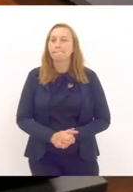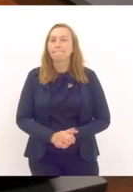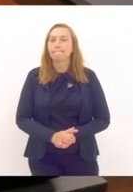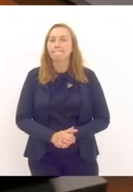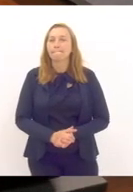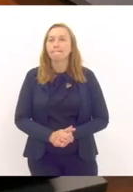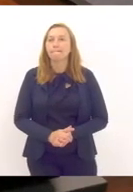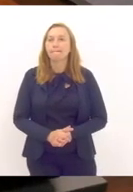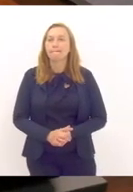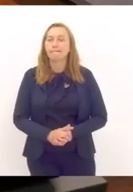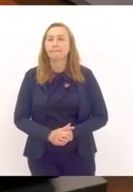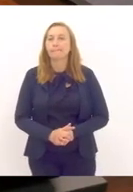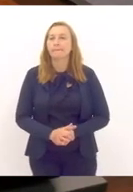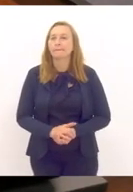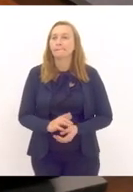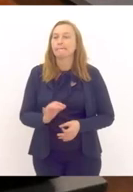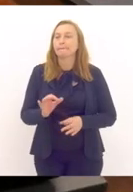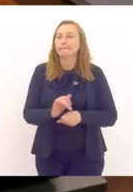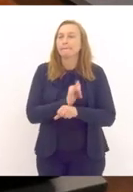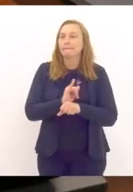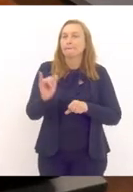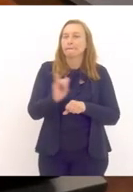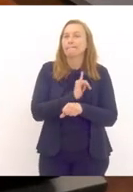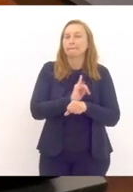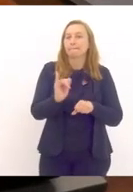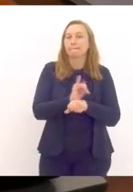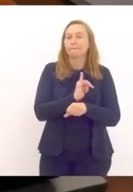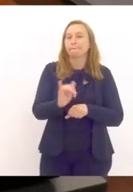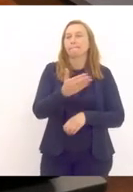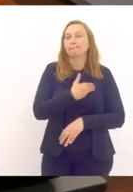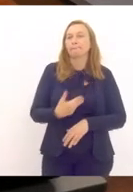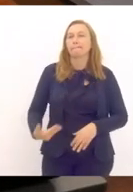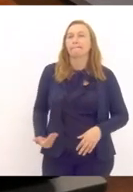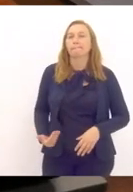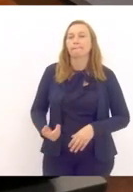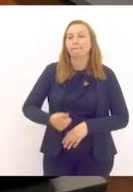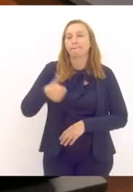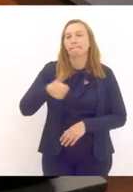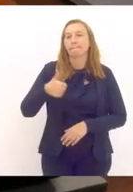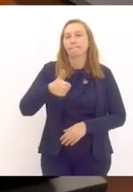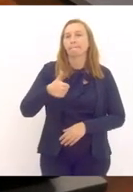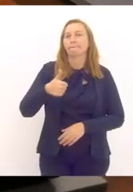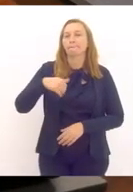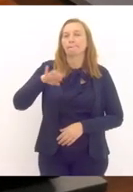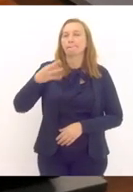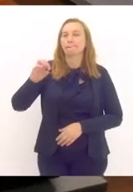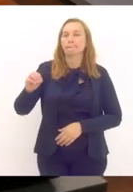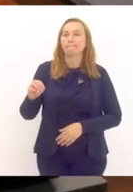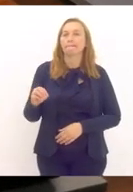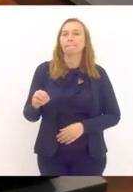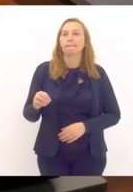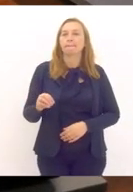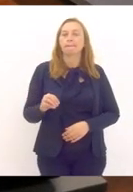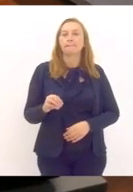governo vai tomar a partir de 1º de maio, né, isentando de imposto de renda